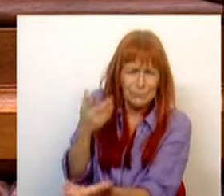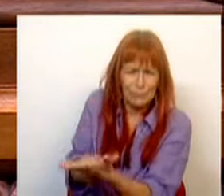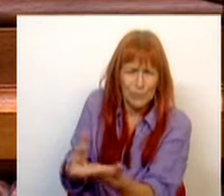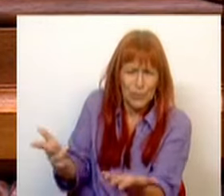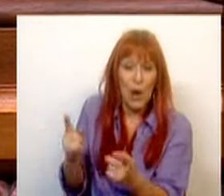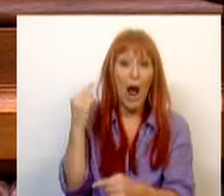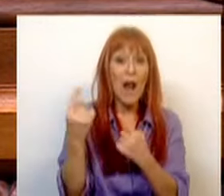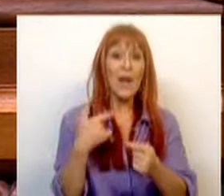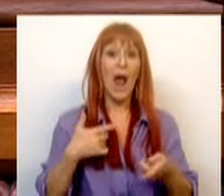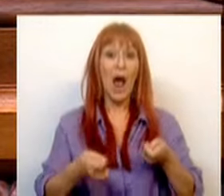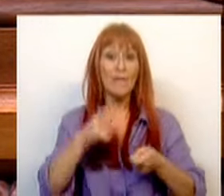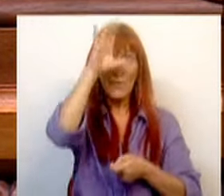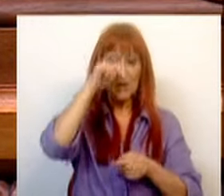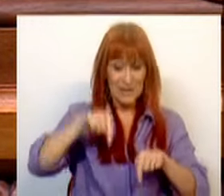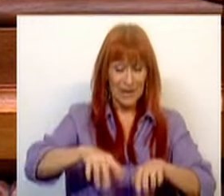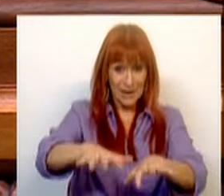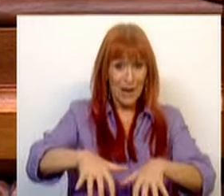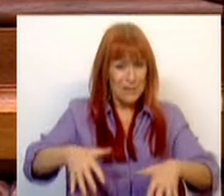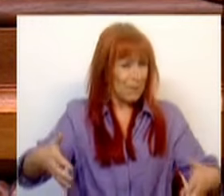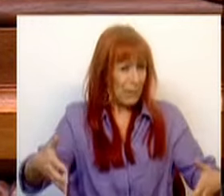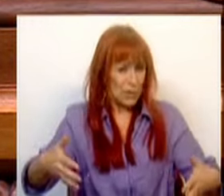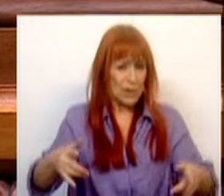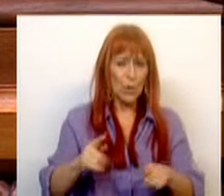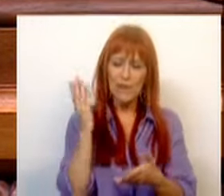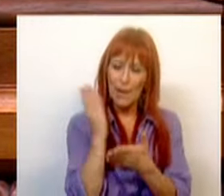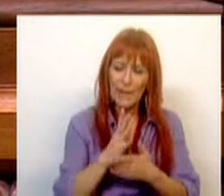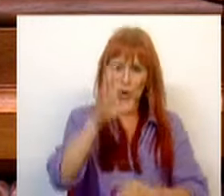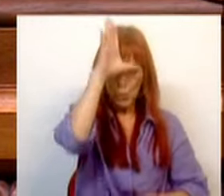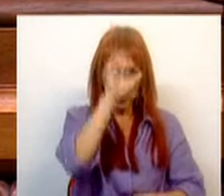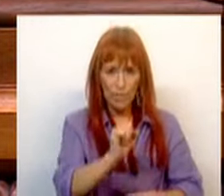alguém queira governar a partir desta Assembleia. É que a partir do